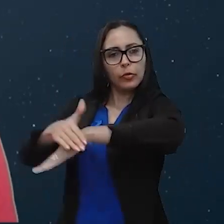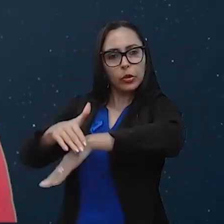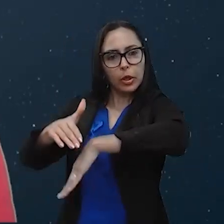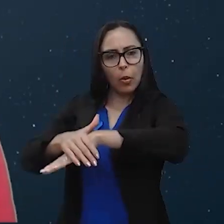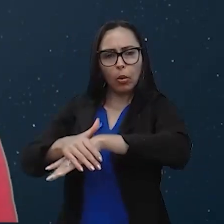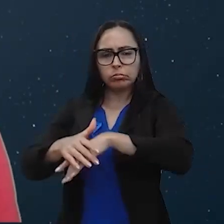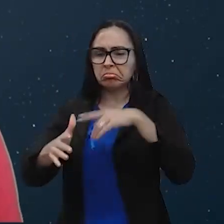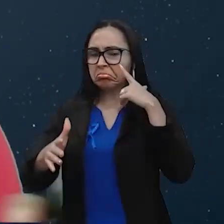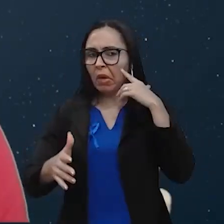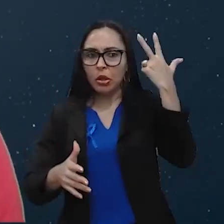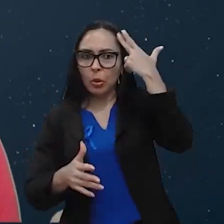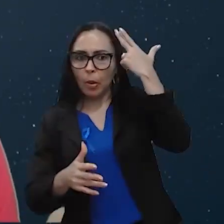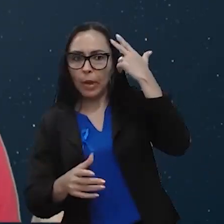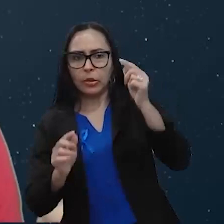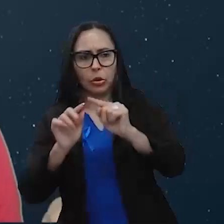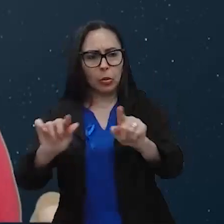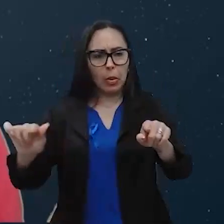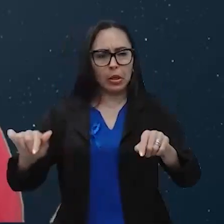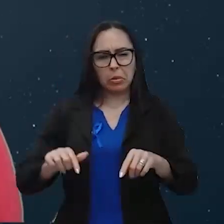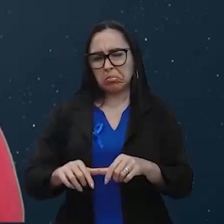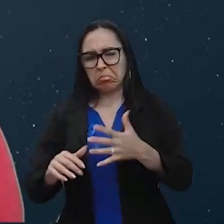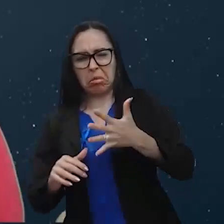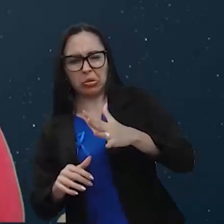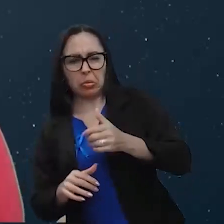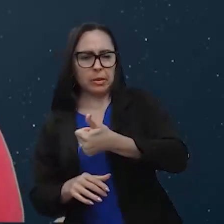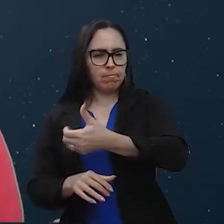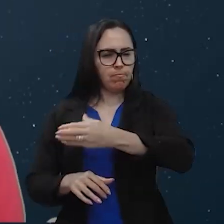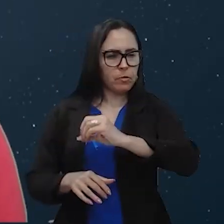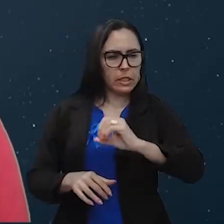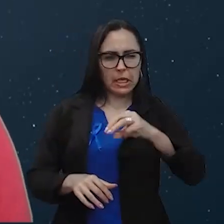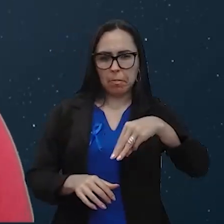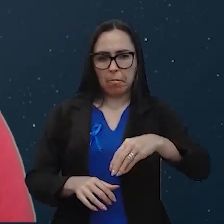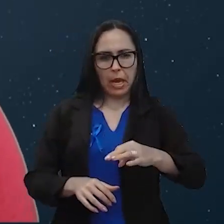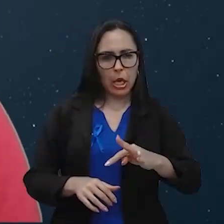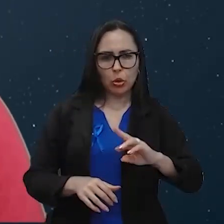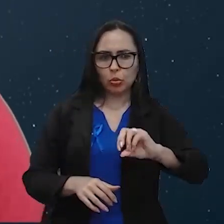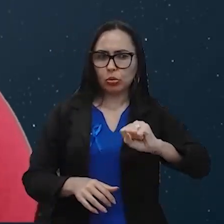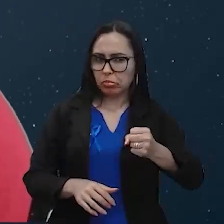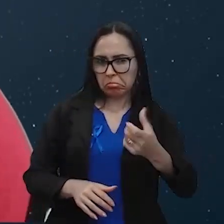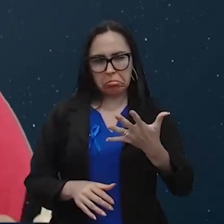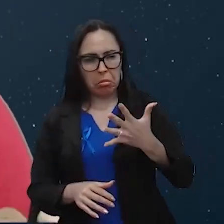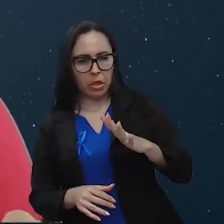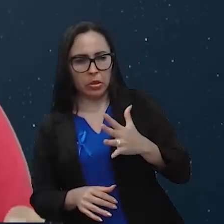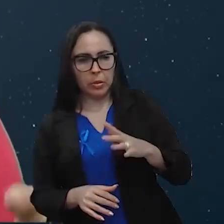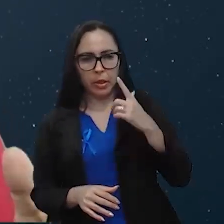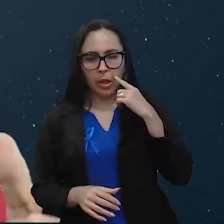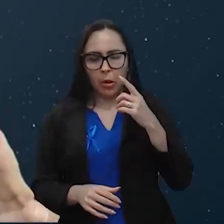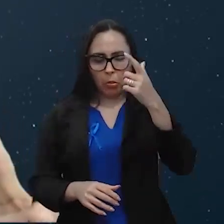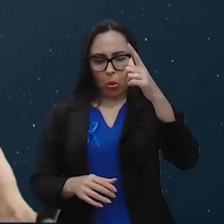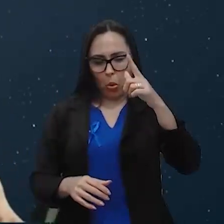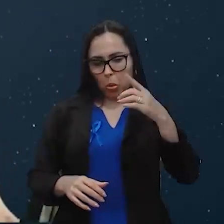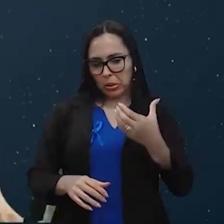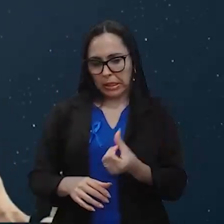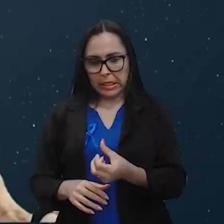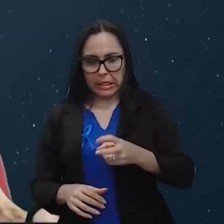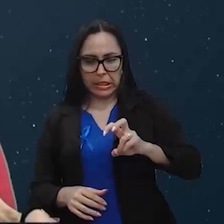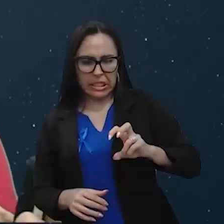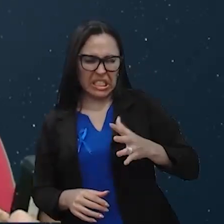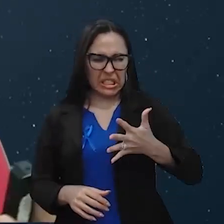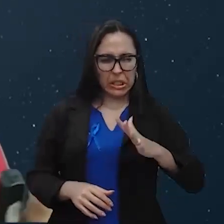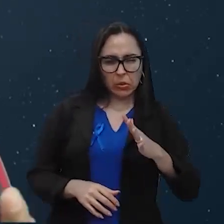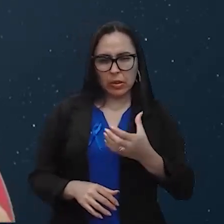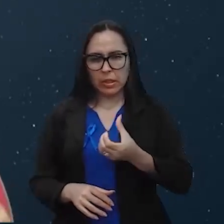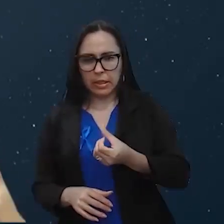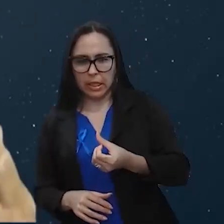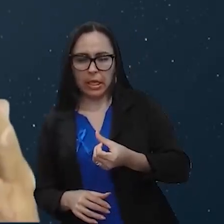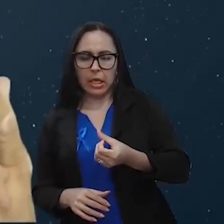uma medida de 100 metros, aproximadamente, de comprimento, por 65, 68 de largura, o